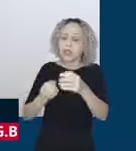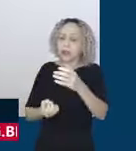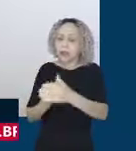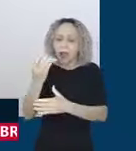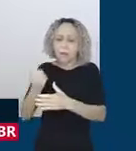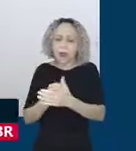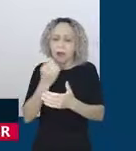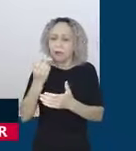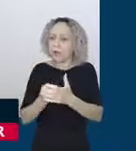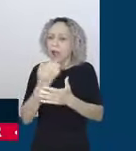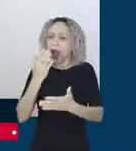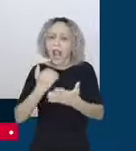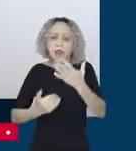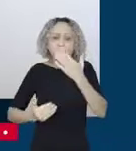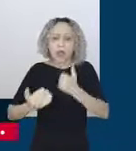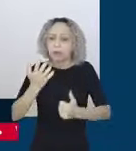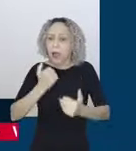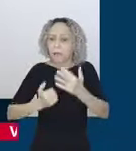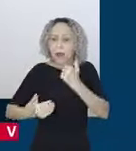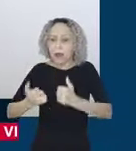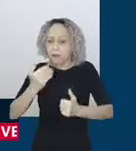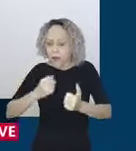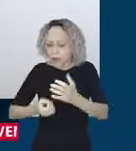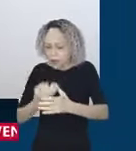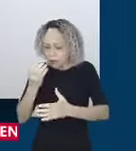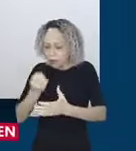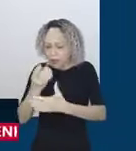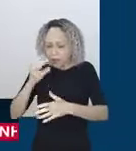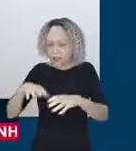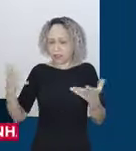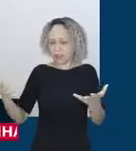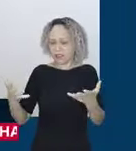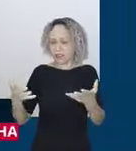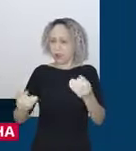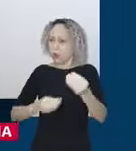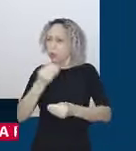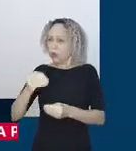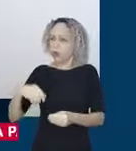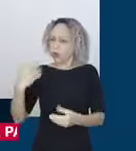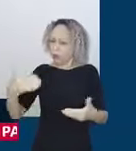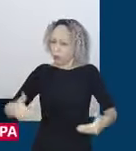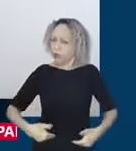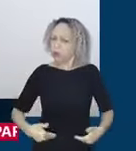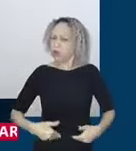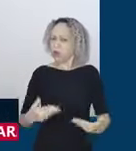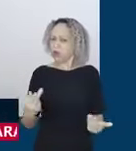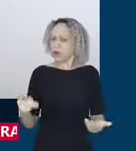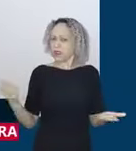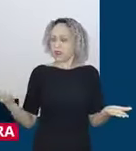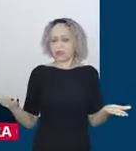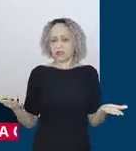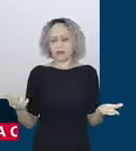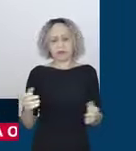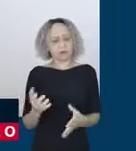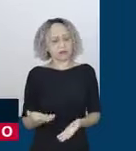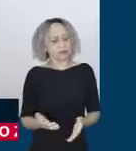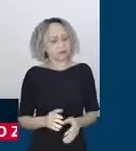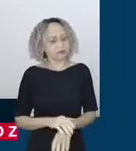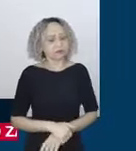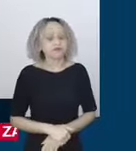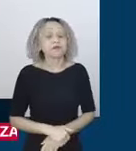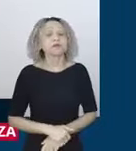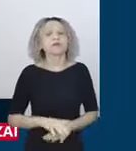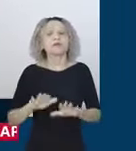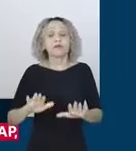painelistas nesse ciclo de debate. Fizemos duas ou três audiências públicas, mas serão inúmeras outras, né,